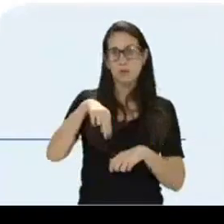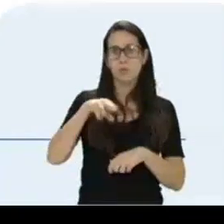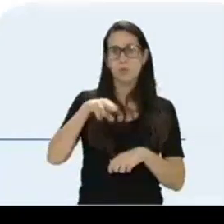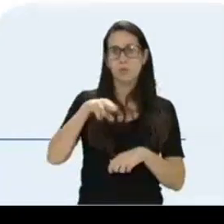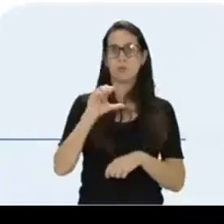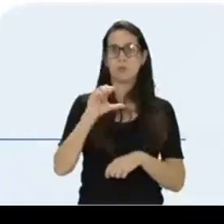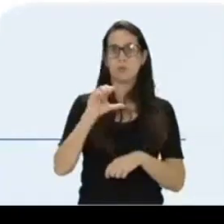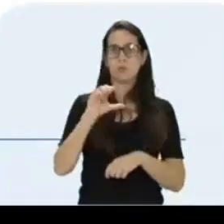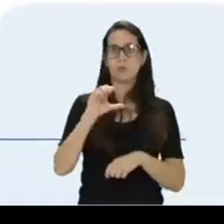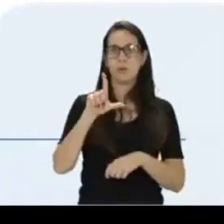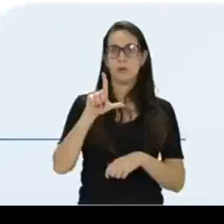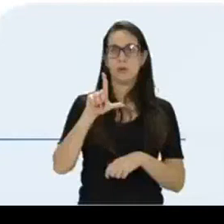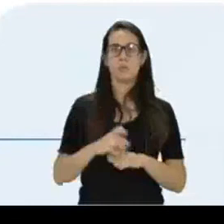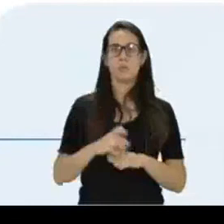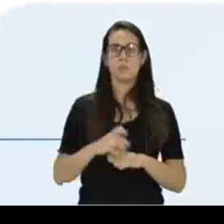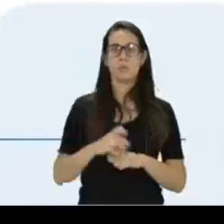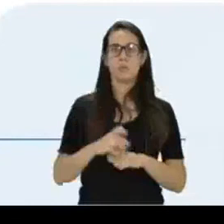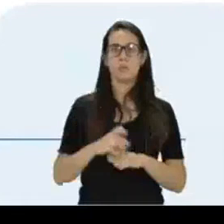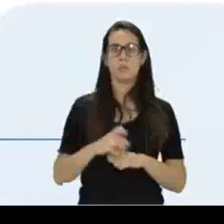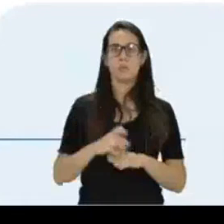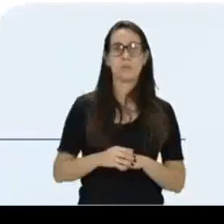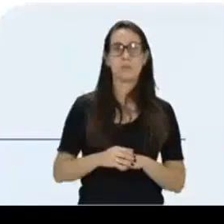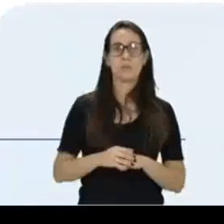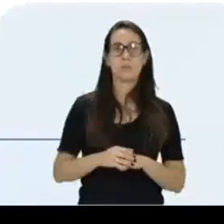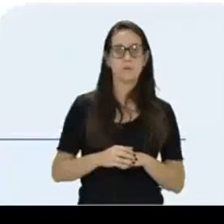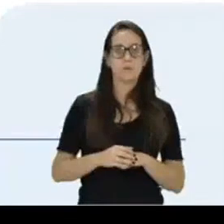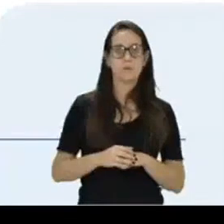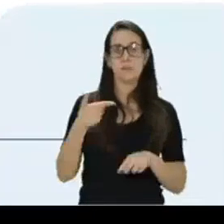e vamos conseguir observar vacúolo,